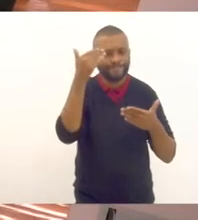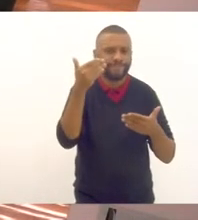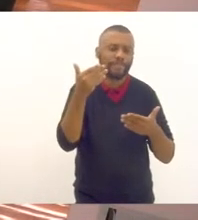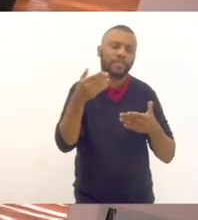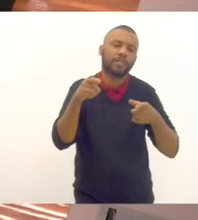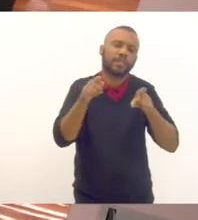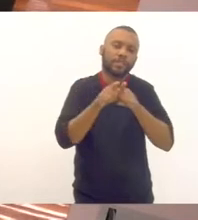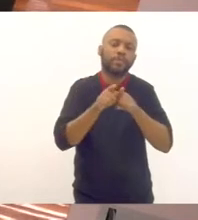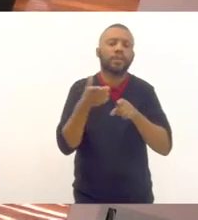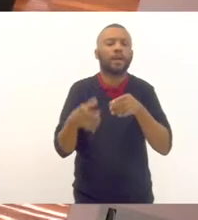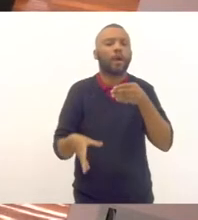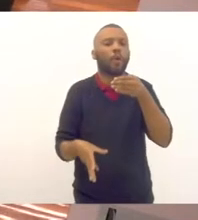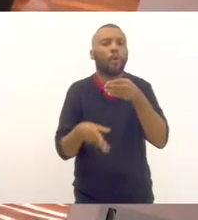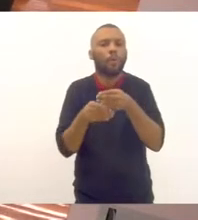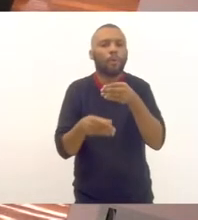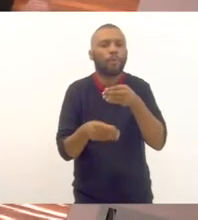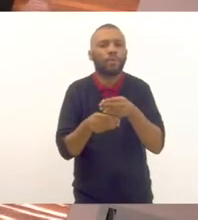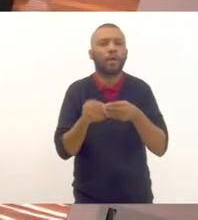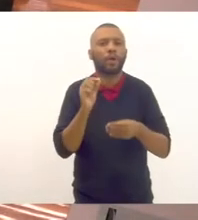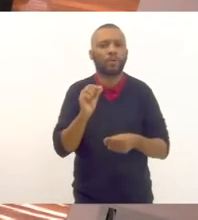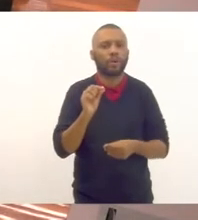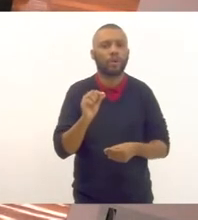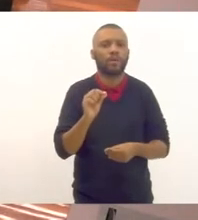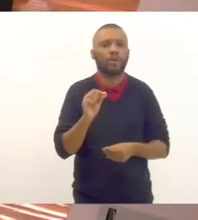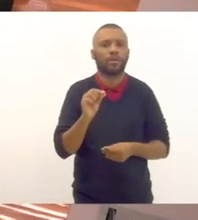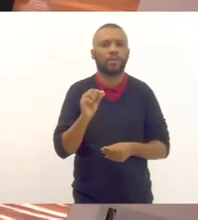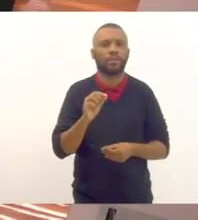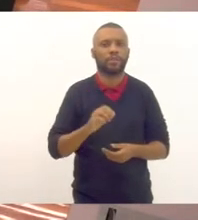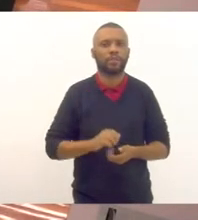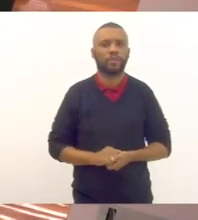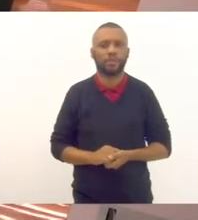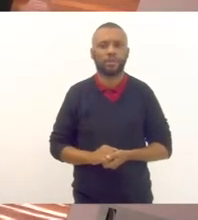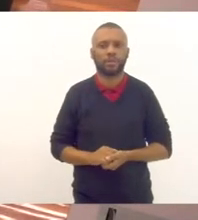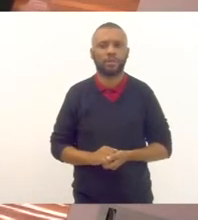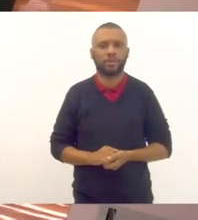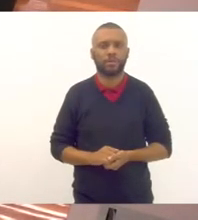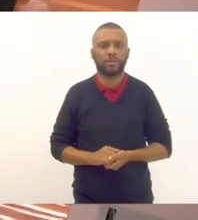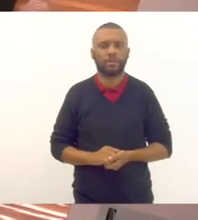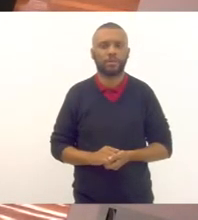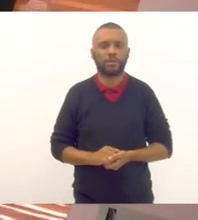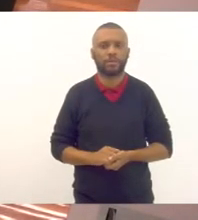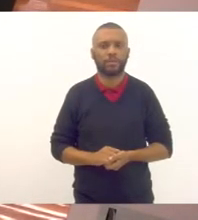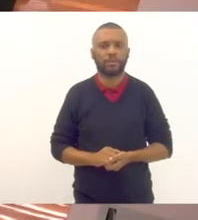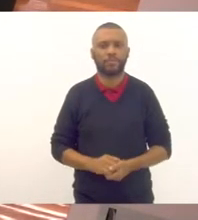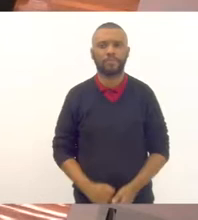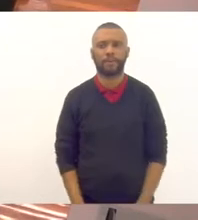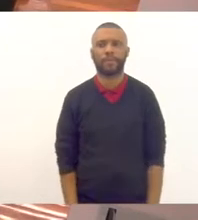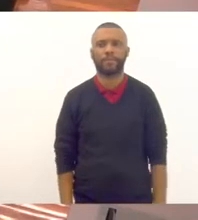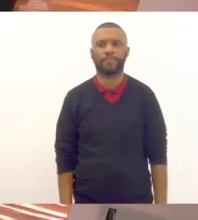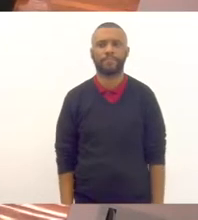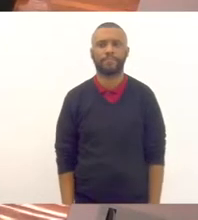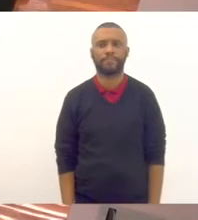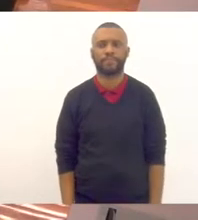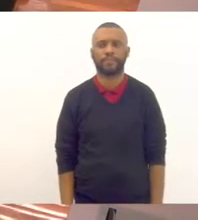de complementar aqui o que já foi dito e muito bem explanado, que